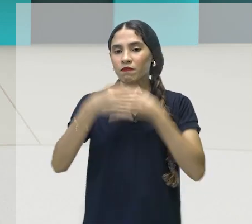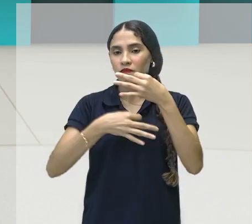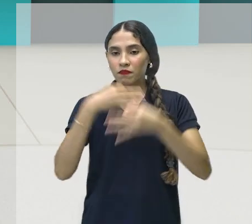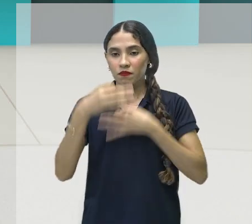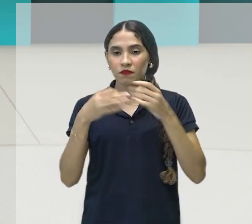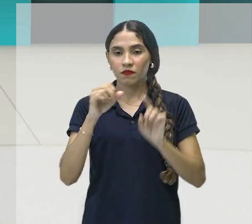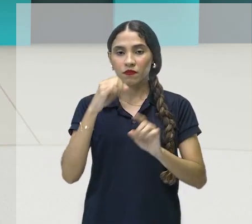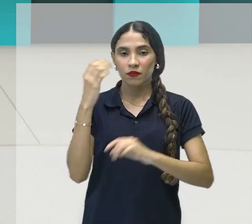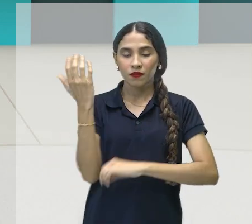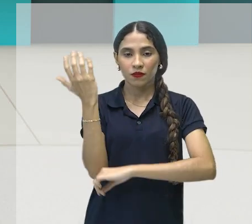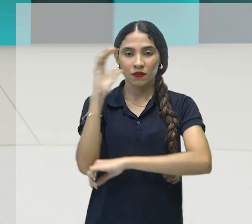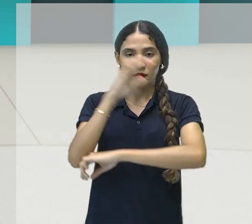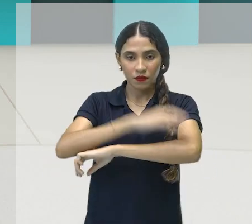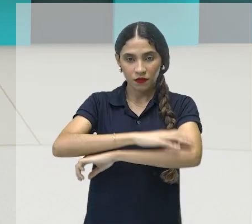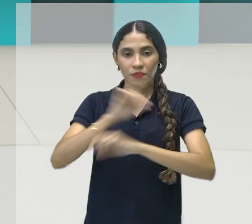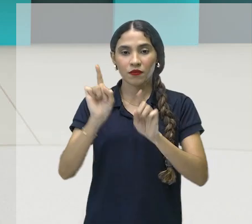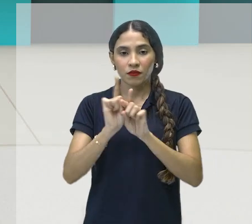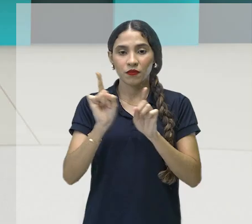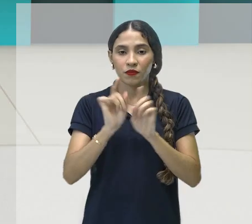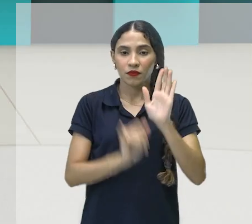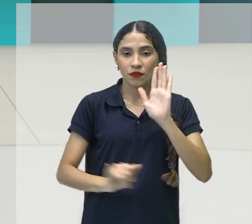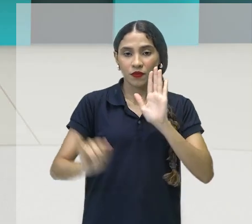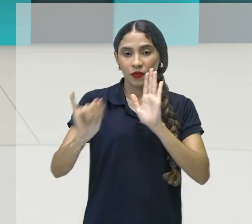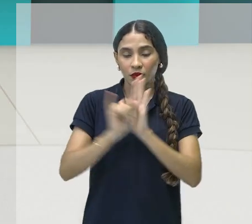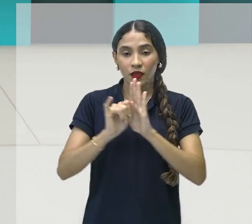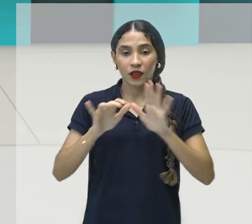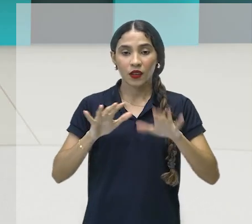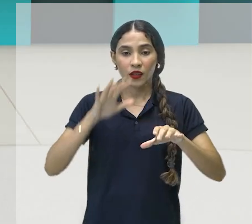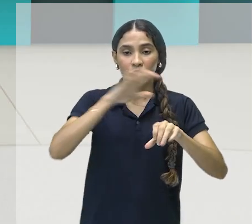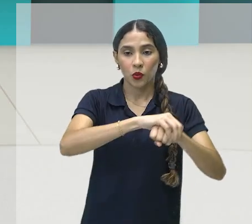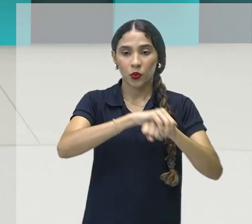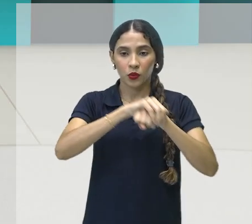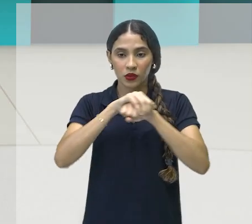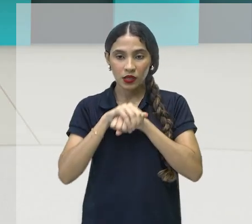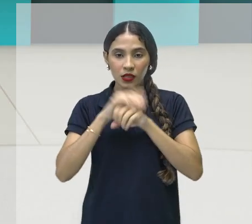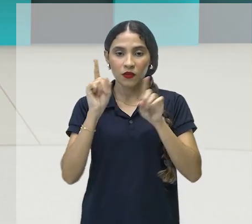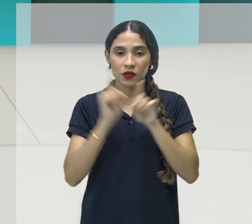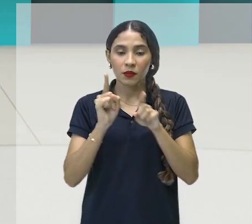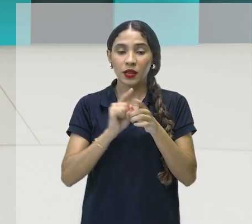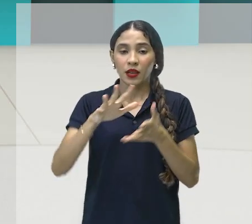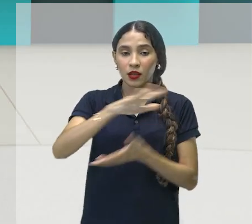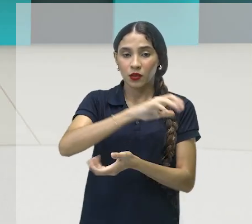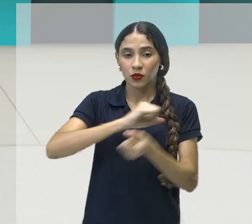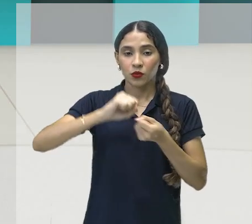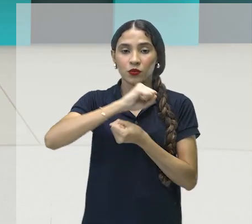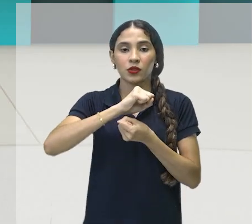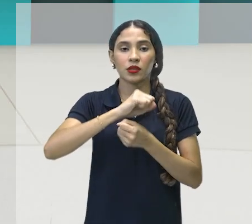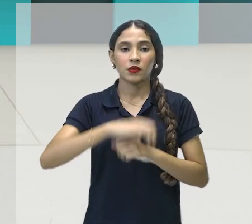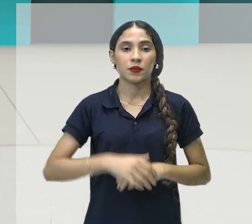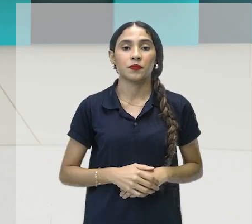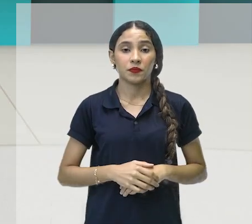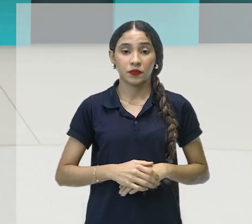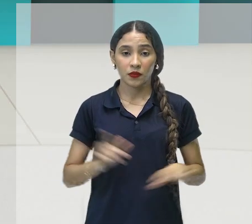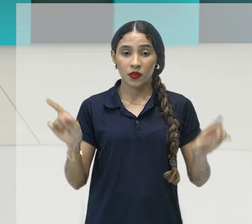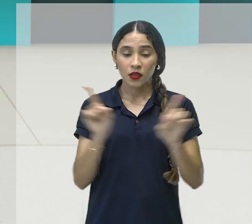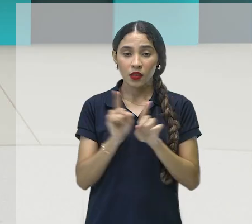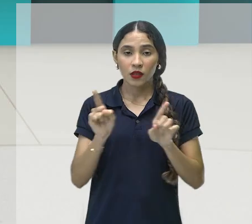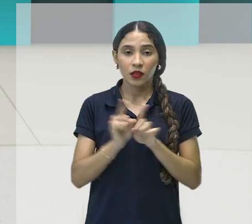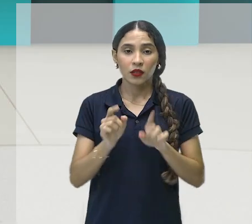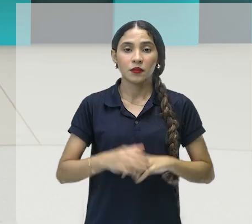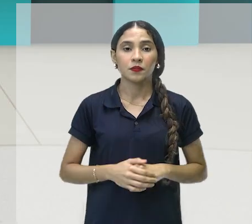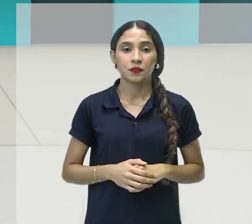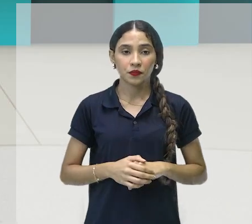questionar temas como desmatamento, identidade, colonização e sustentabilidade. Ao